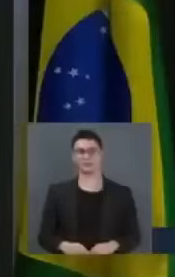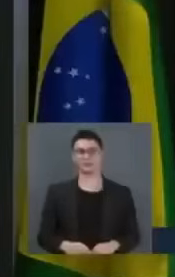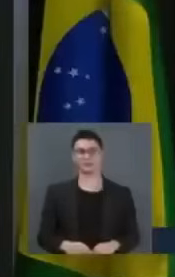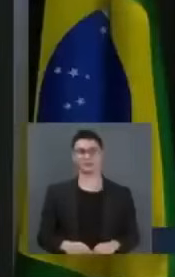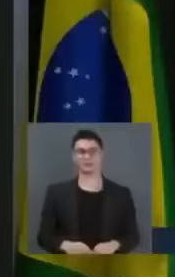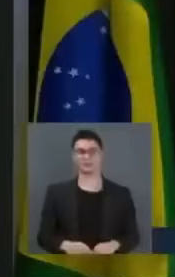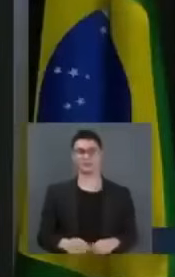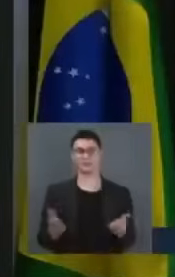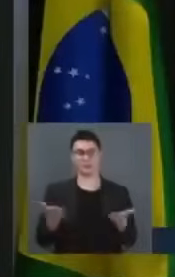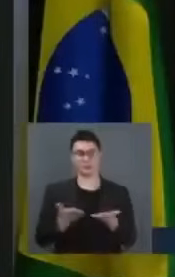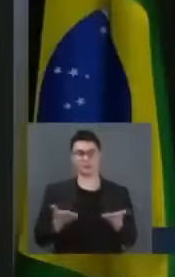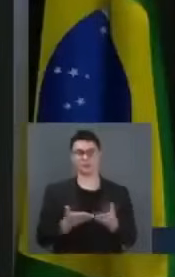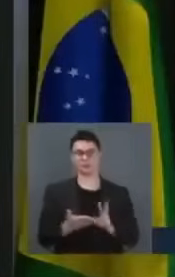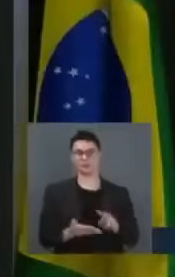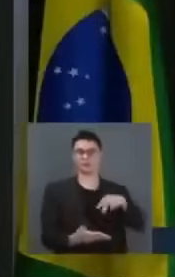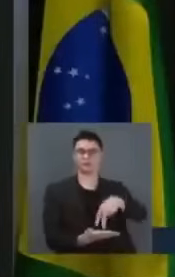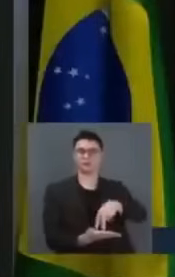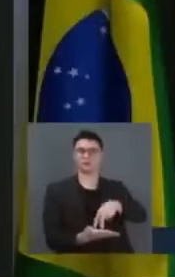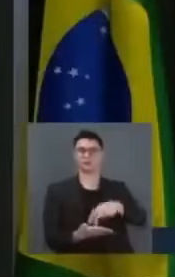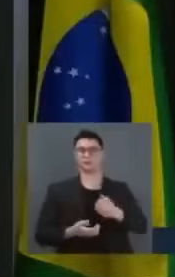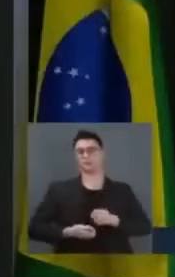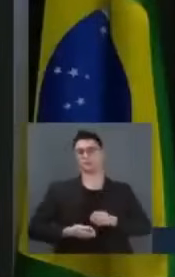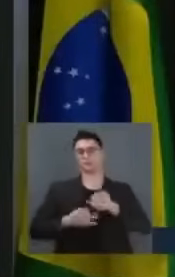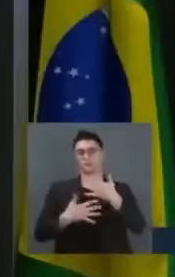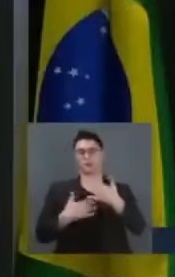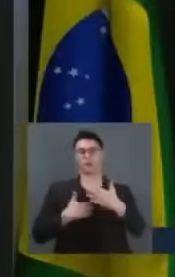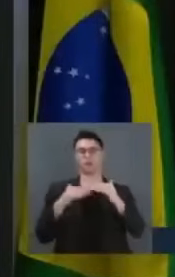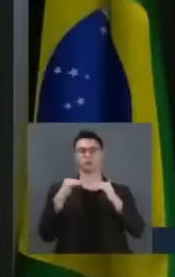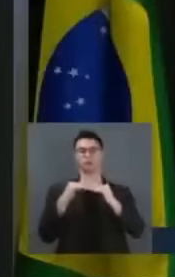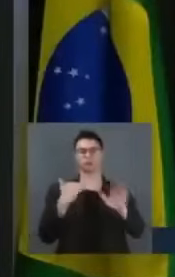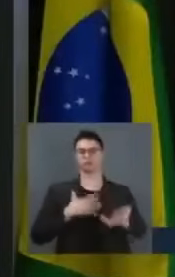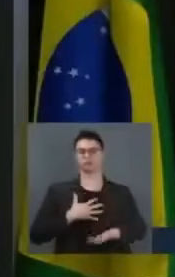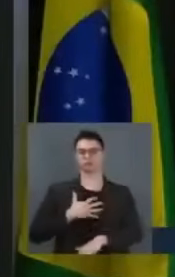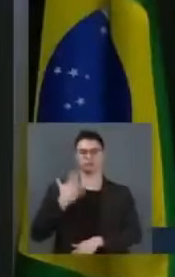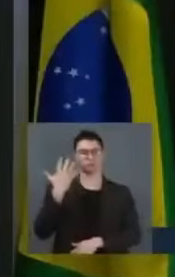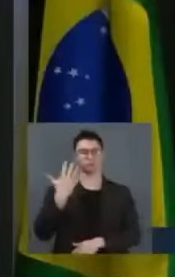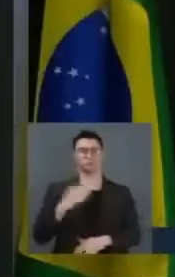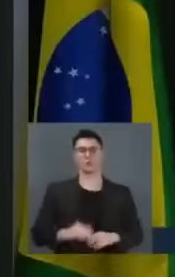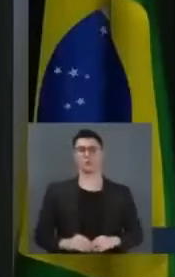Eu venho aqui expressar a minha indignação